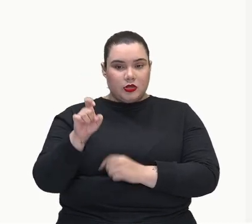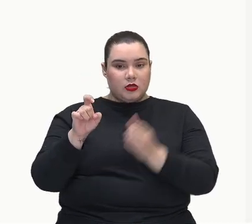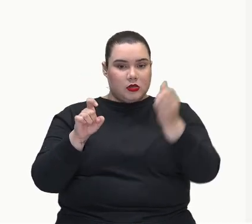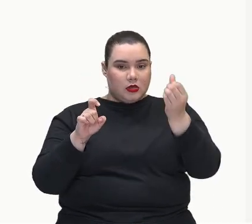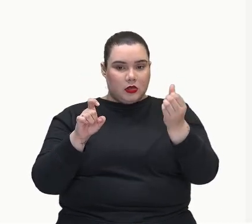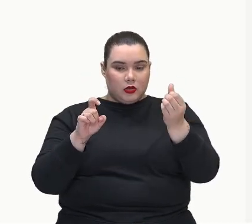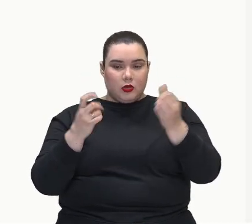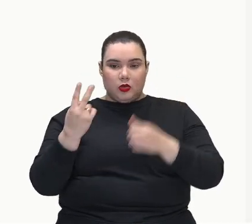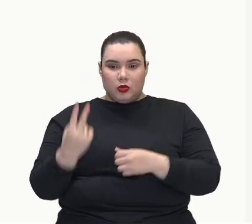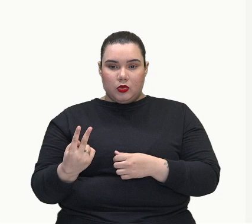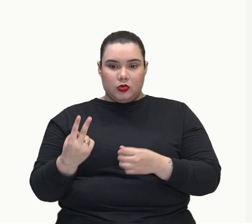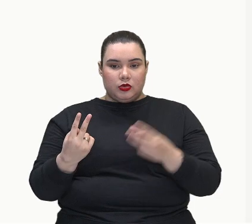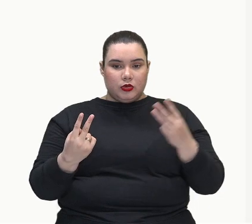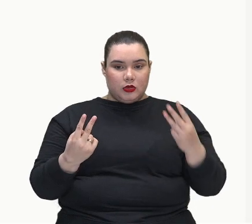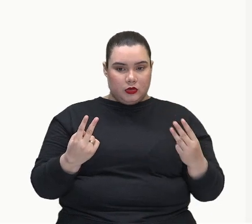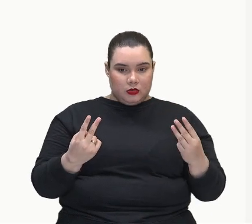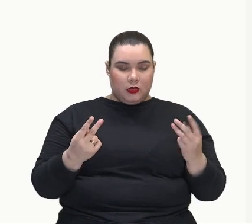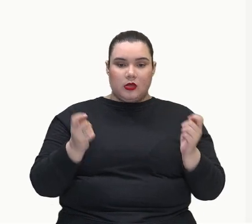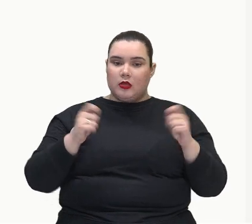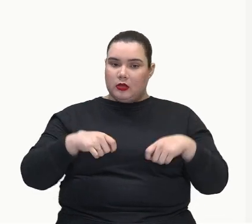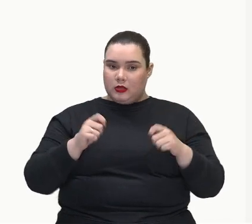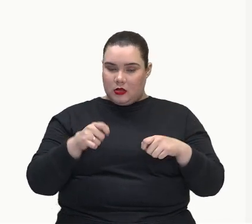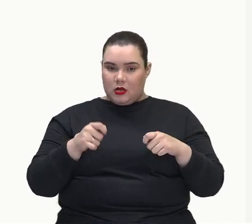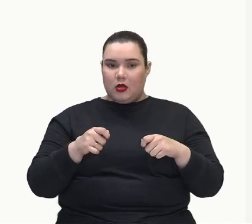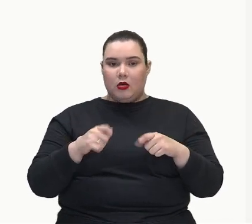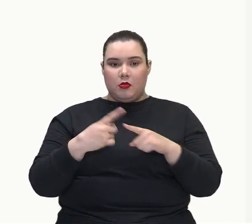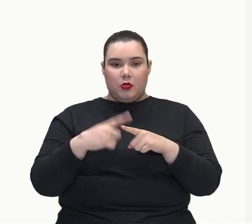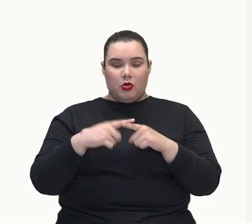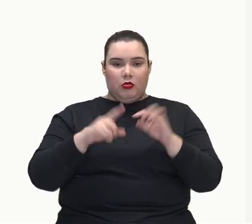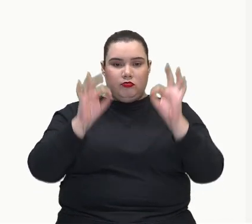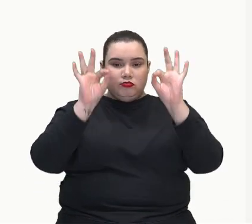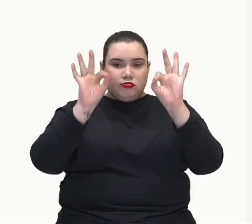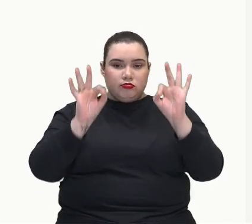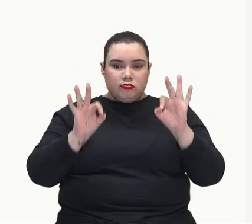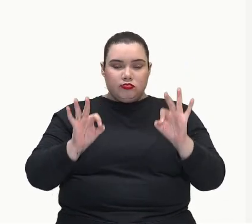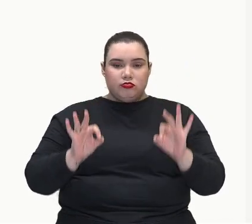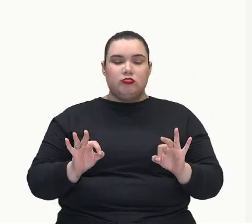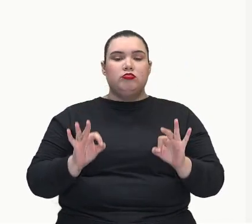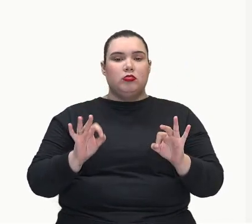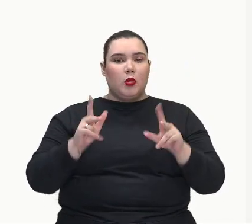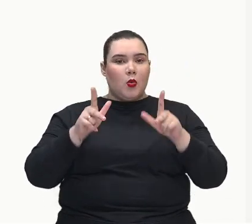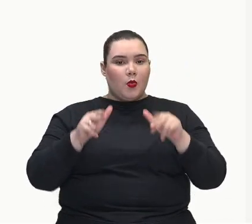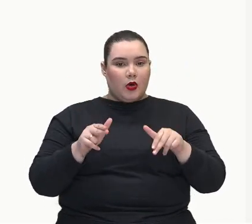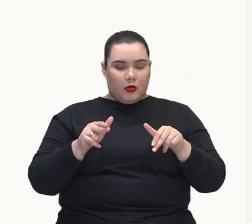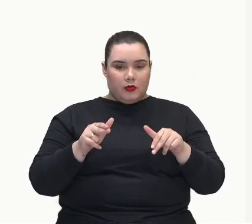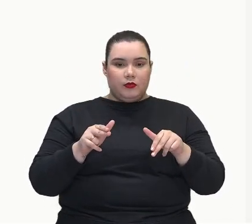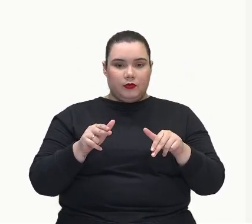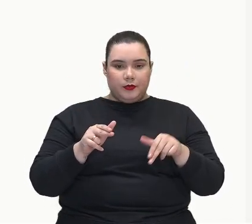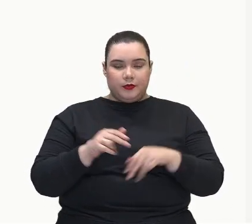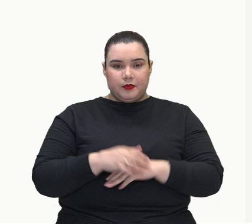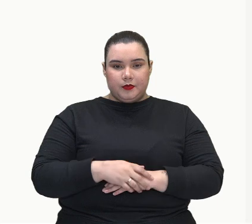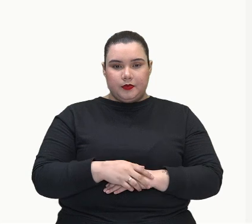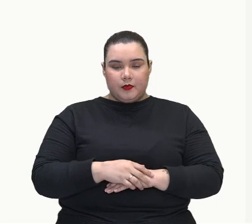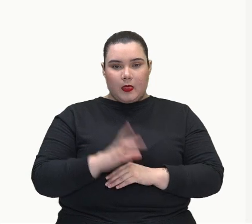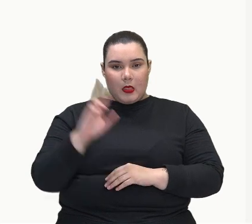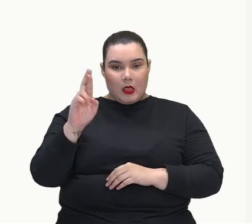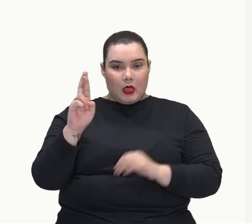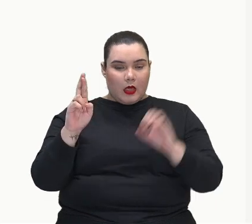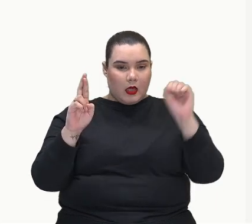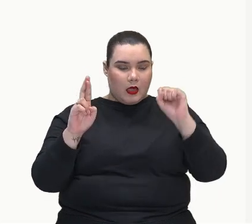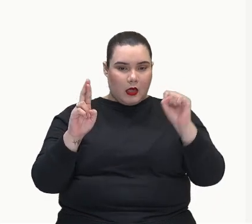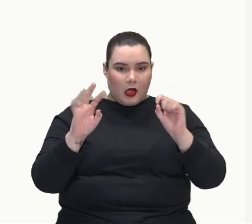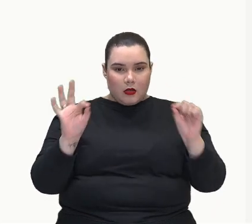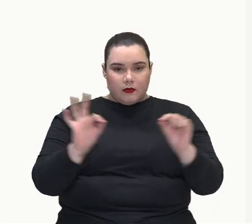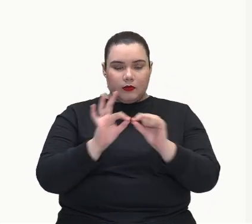6 e o 2 e o 3, já que elas estão aqui, ó, entre as retas R e S e são